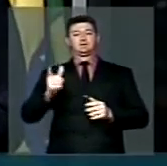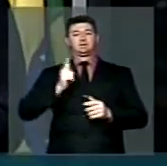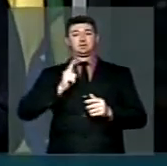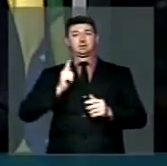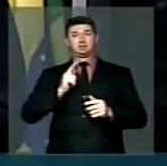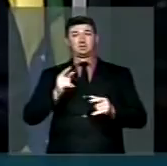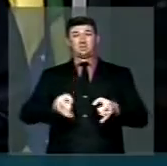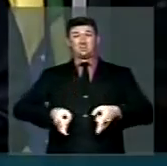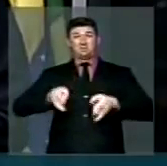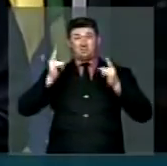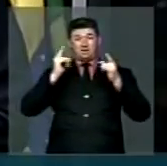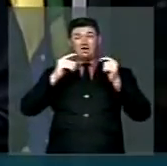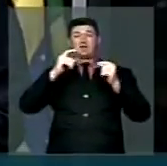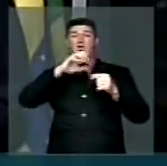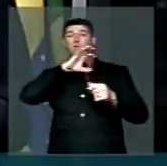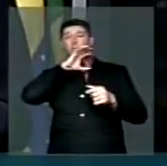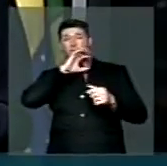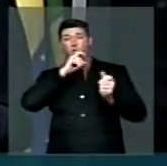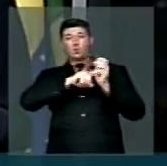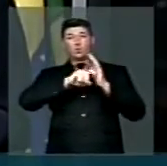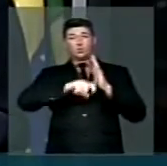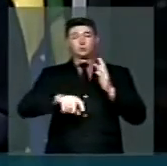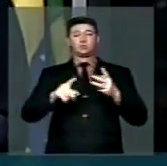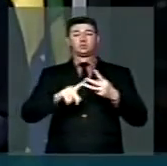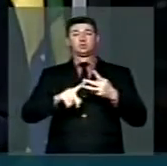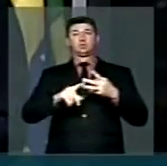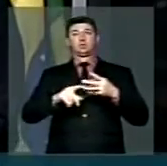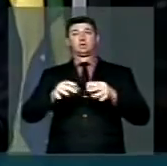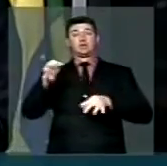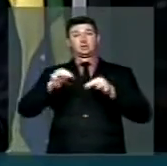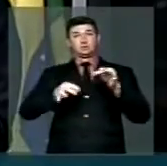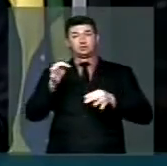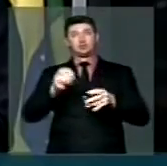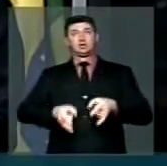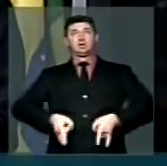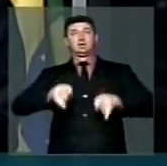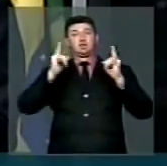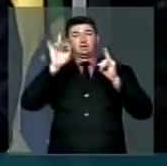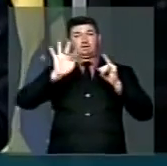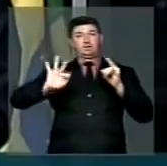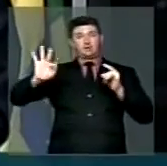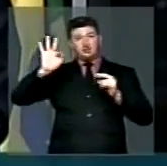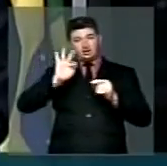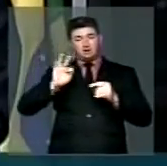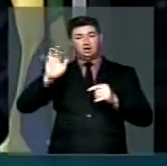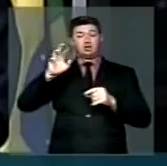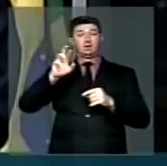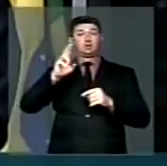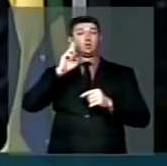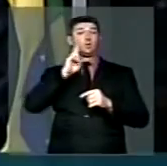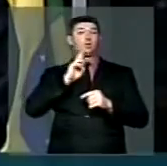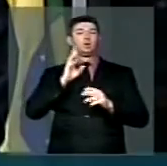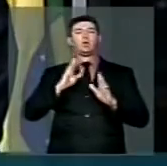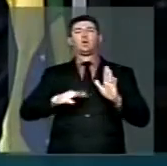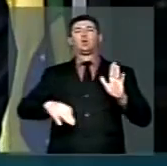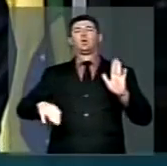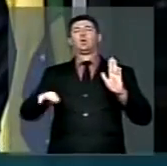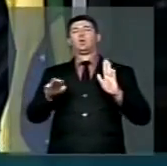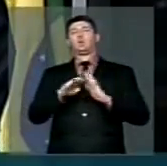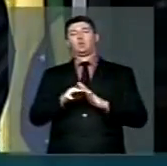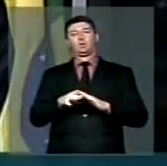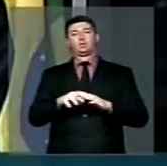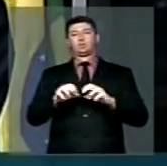o prédio da Receita Federal, o prédio da Justiça Federal em Rondônia, todos eles